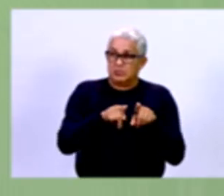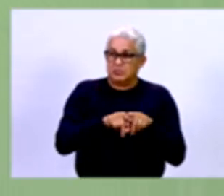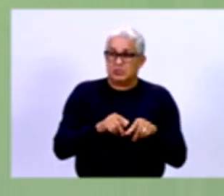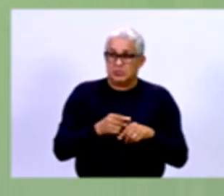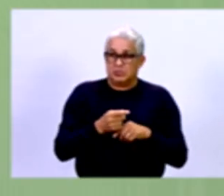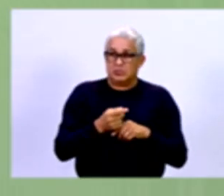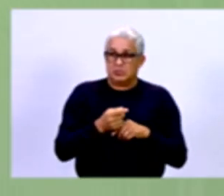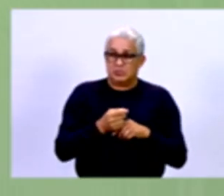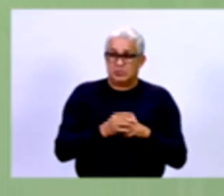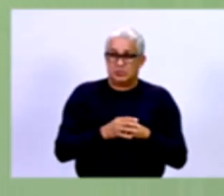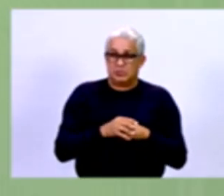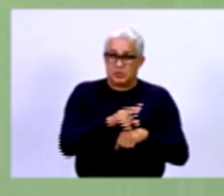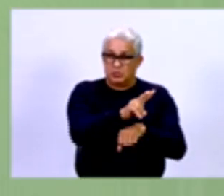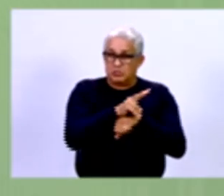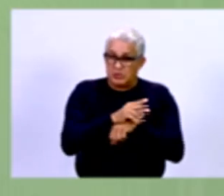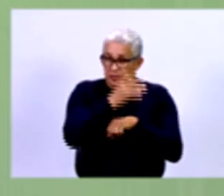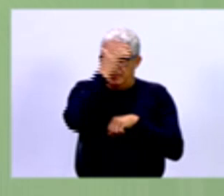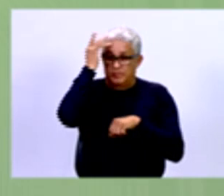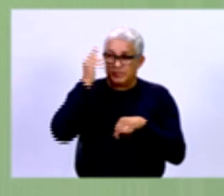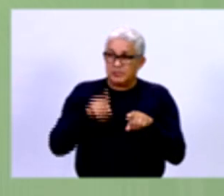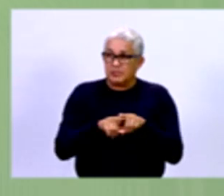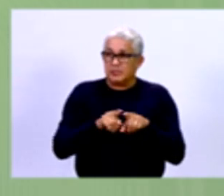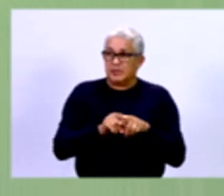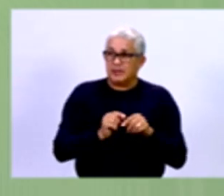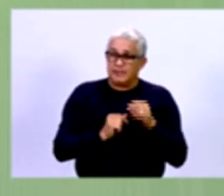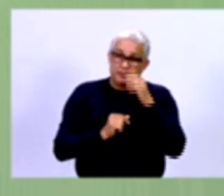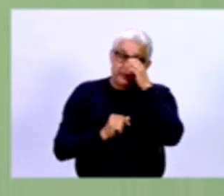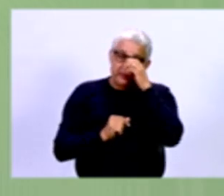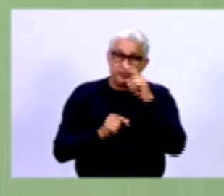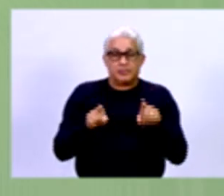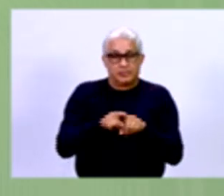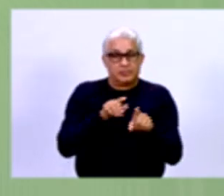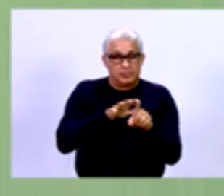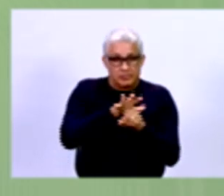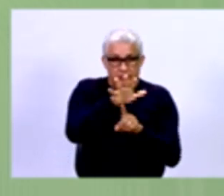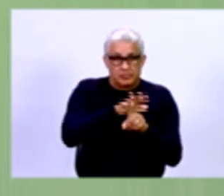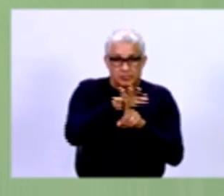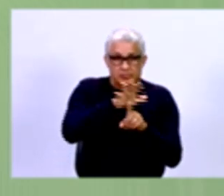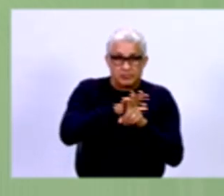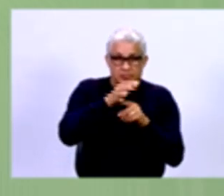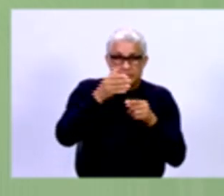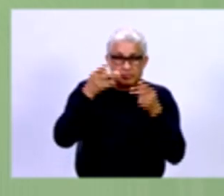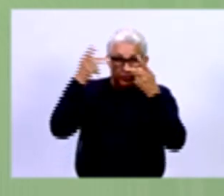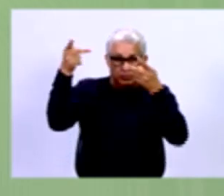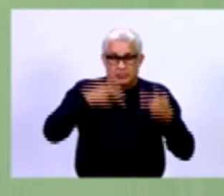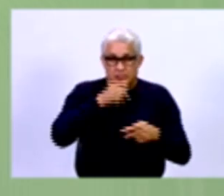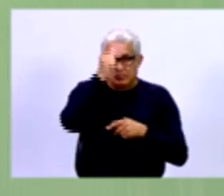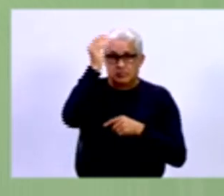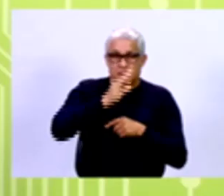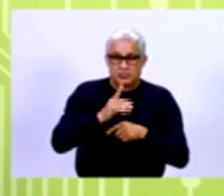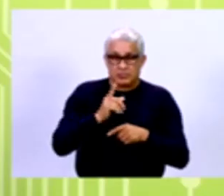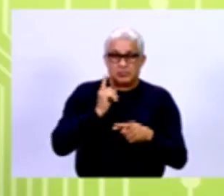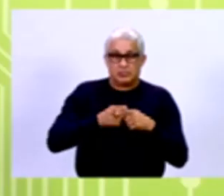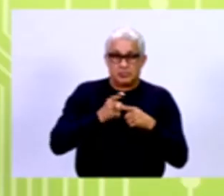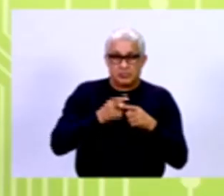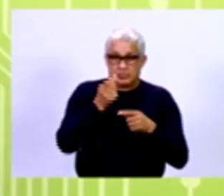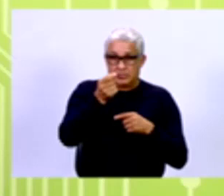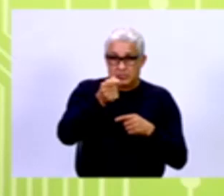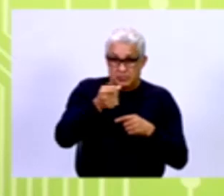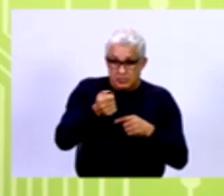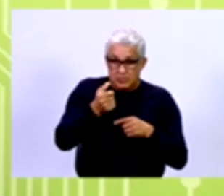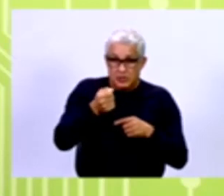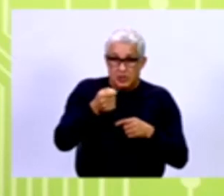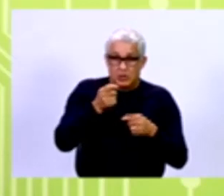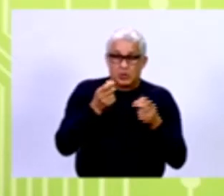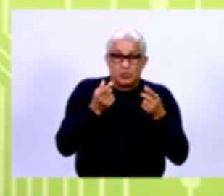né? Eu localizei os slides, e os turistas estrangeiros que visitam o país, porque eles trazem moeda e gastam